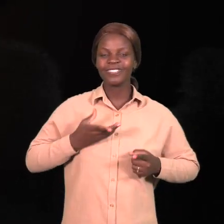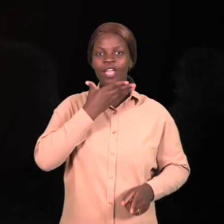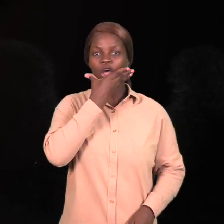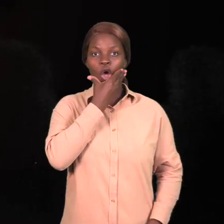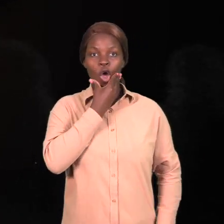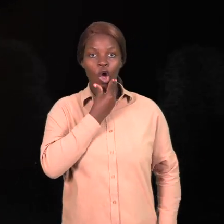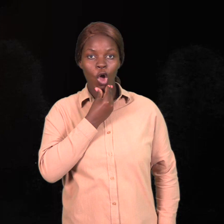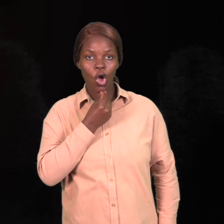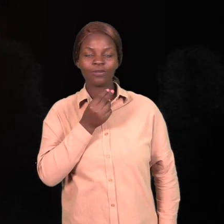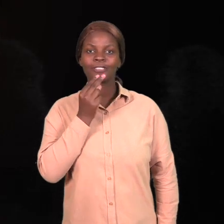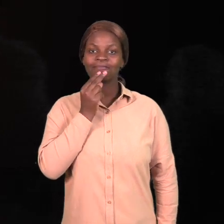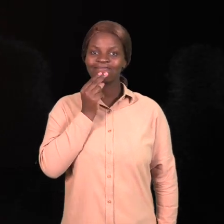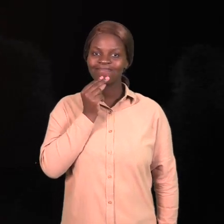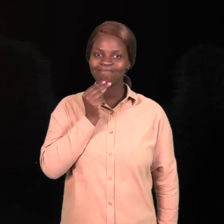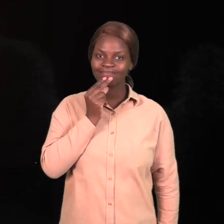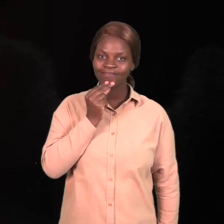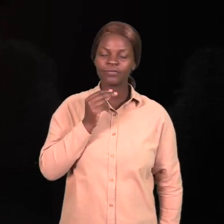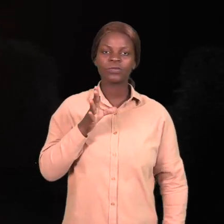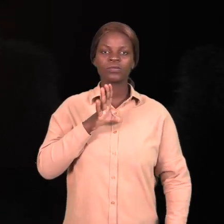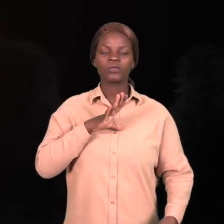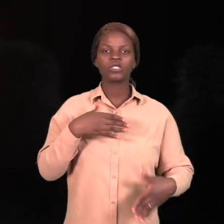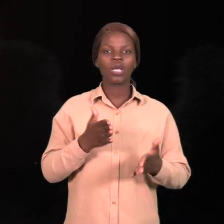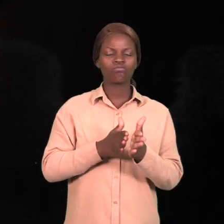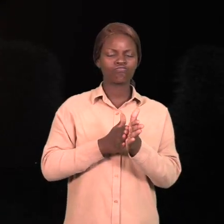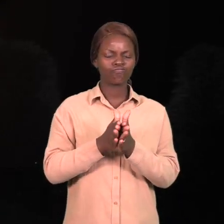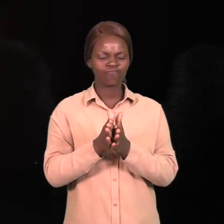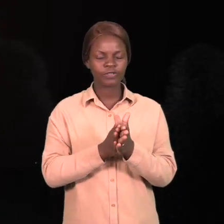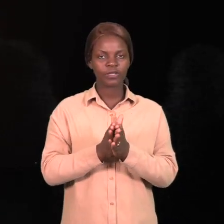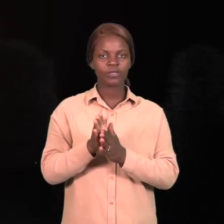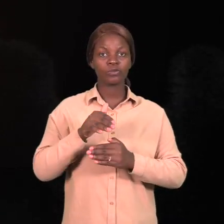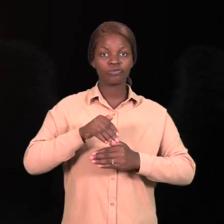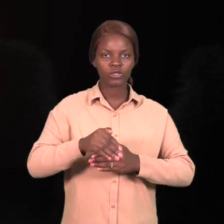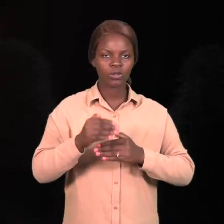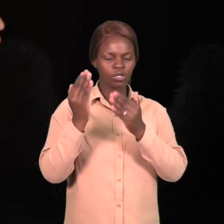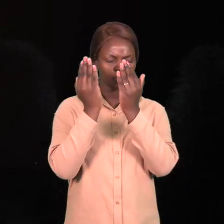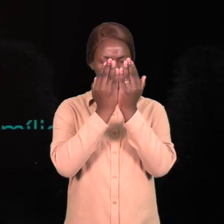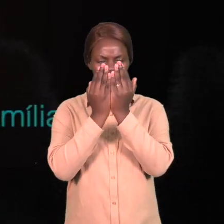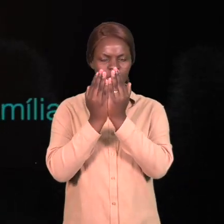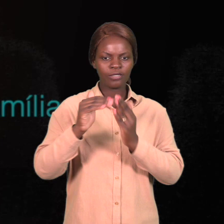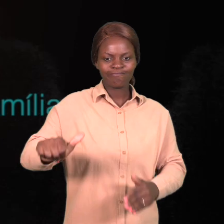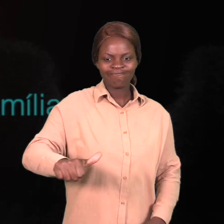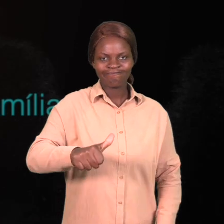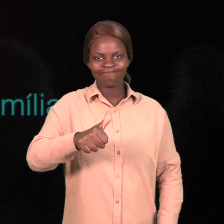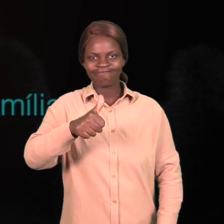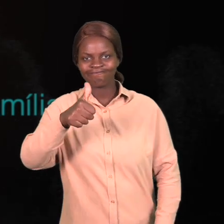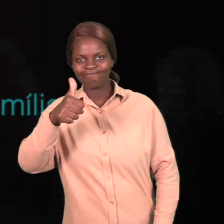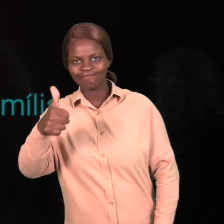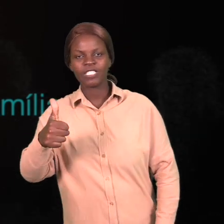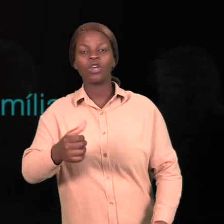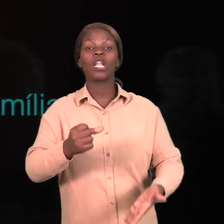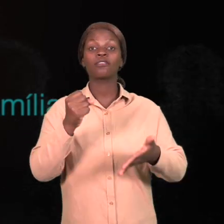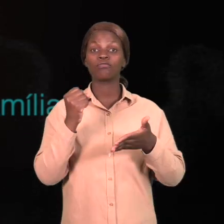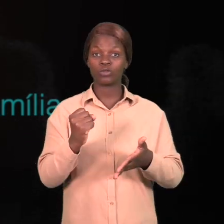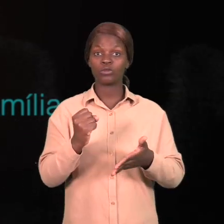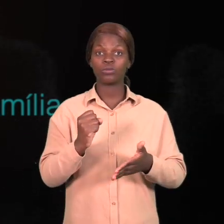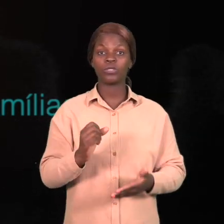suas oportunidades económicas, com trabalhos mais estáveis que beneficiam a si, as famílias, comunidades e